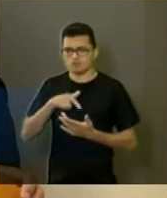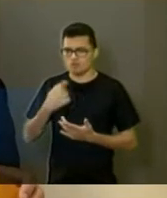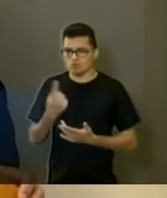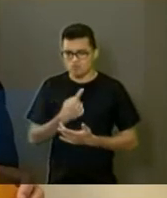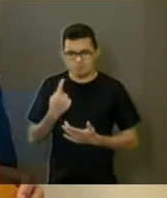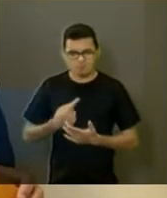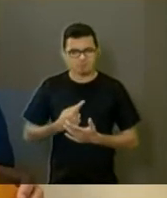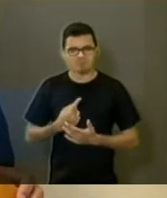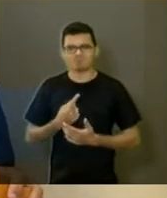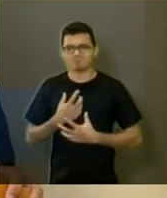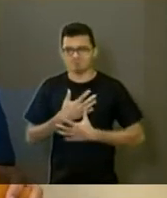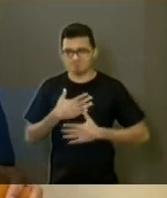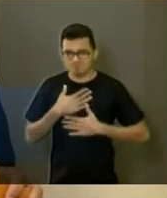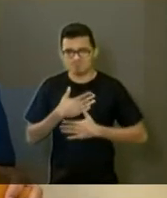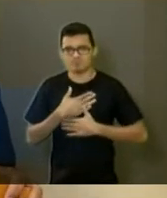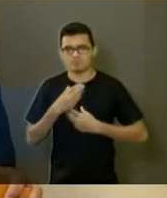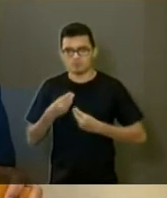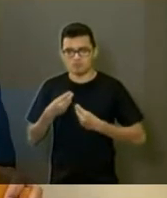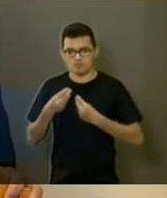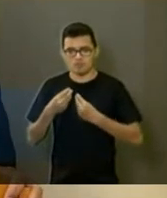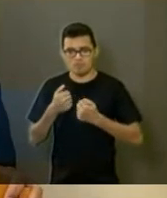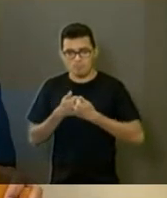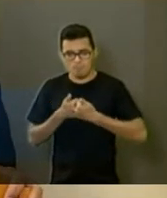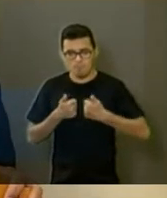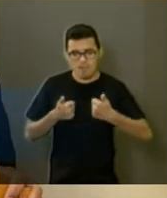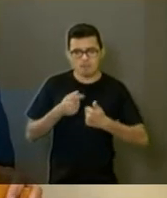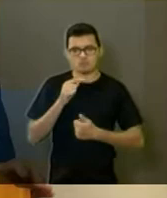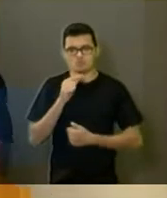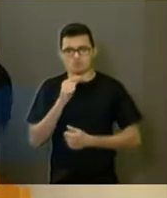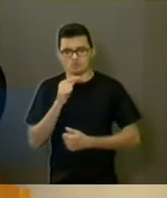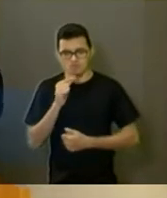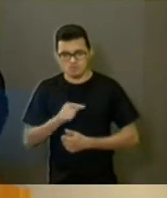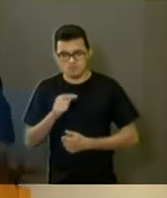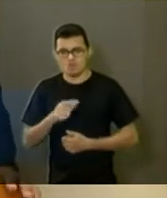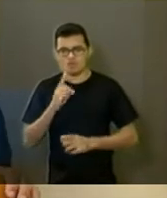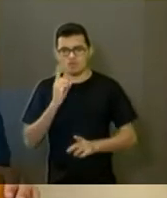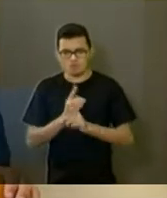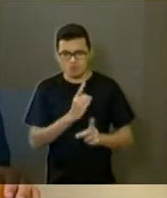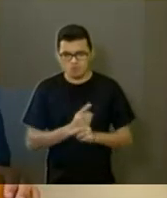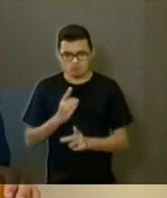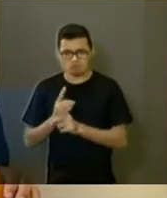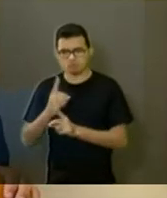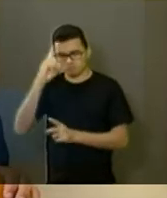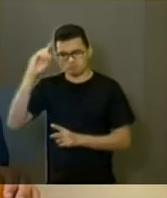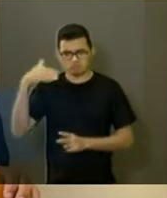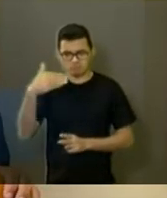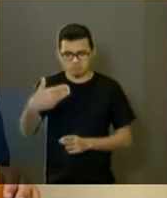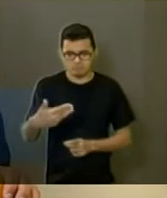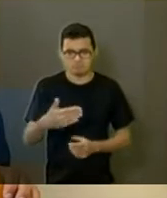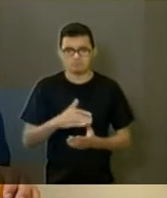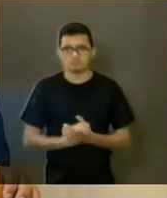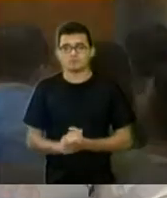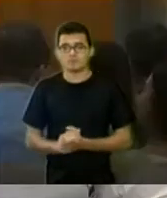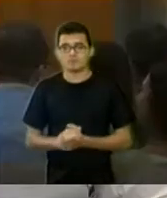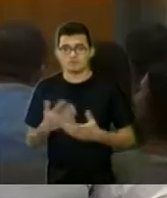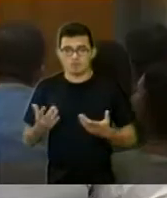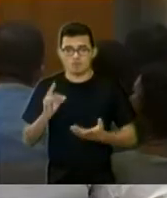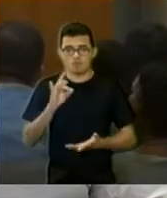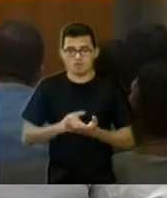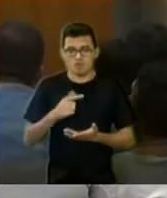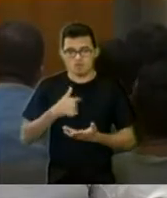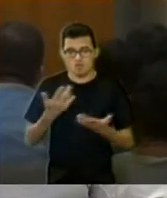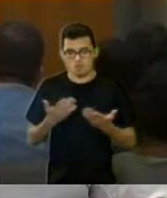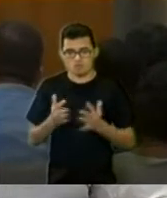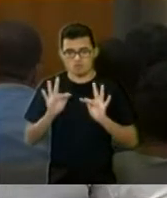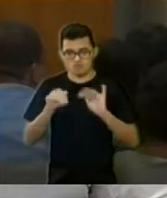grande ter convivido aí próximo de você todos esses anos, nos encontrando aí com frequência, né? Então, realmente, eu acho que eu estou encerrando